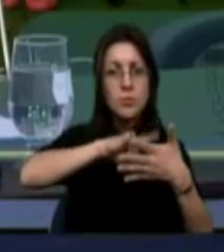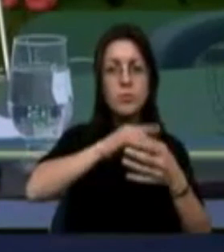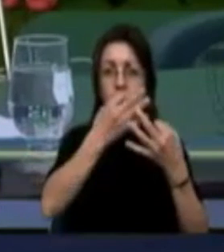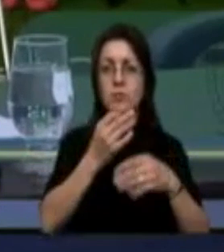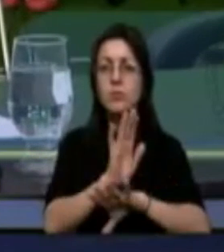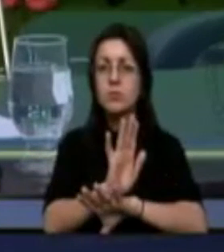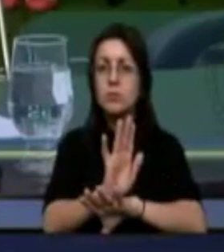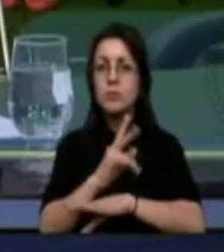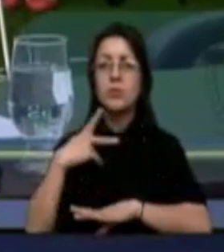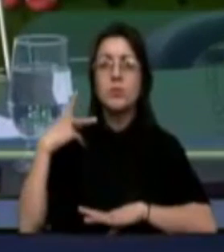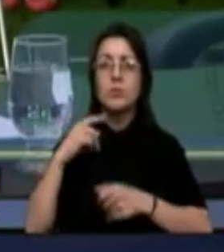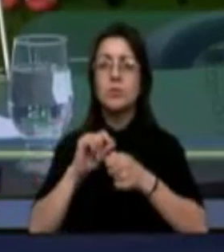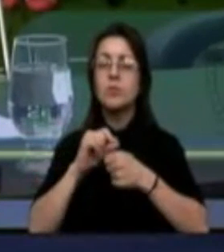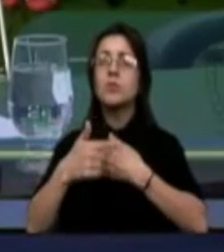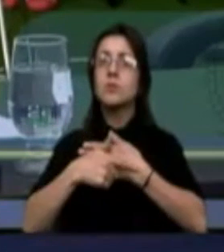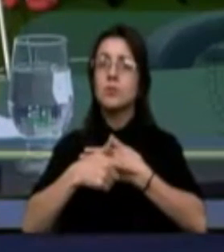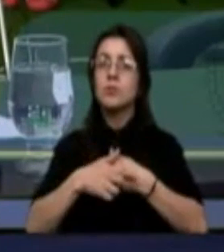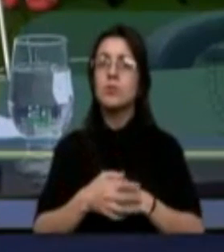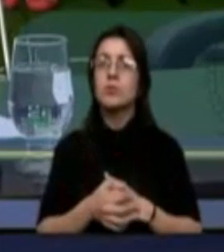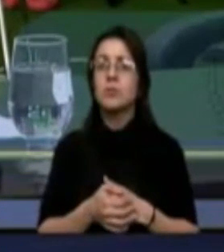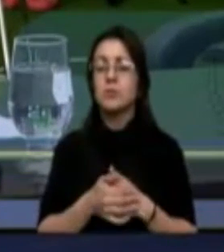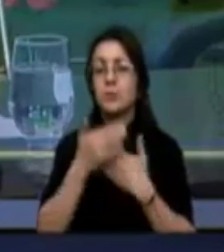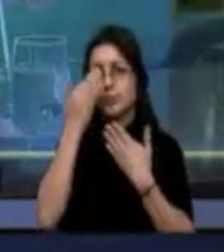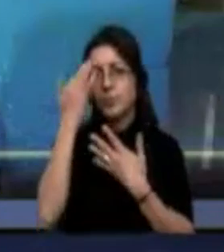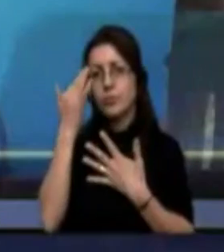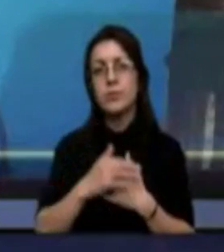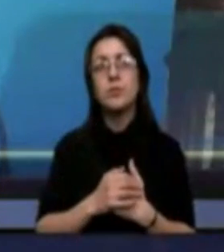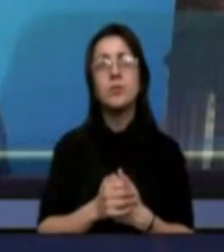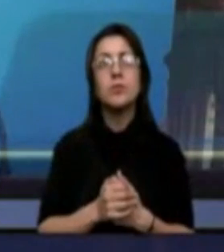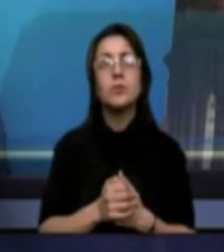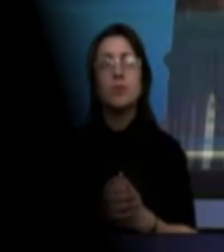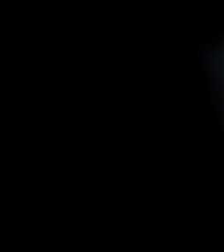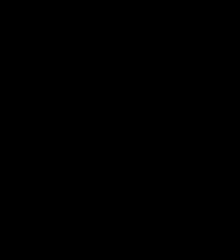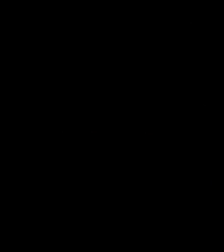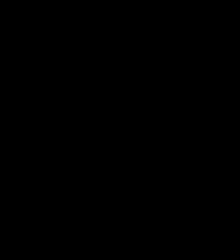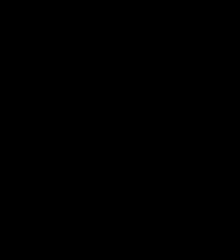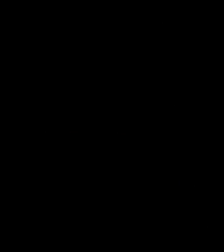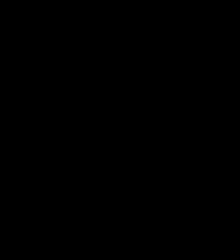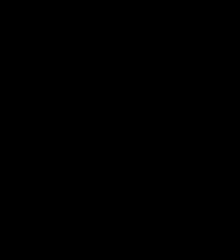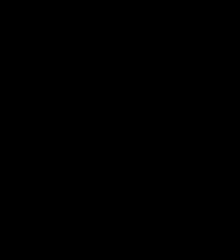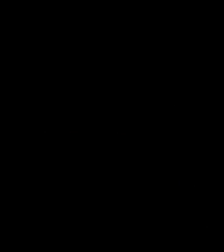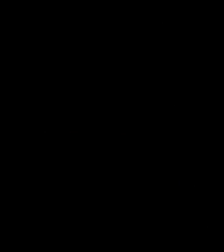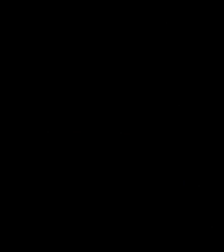está ajudando a casa a fazer o seu papel. Obrigado, vereador. Outra...